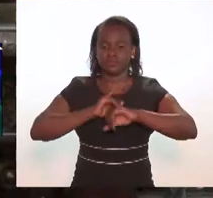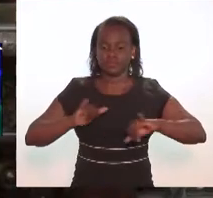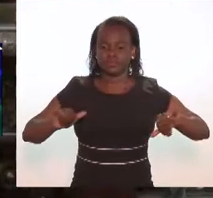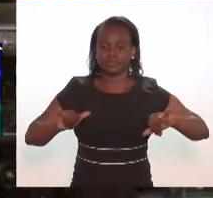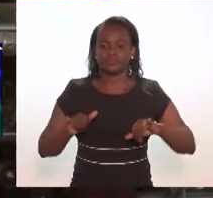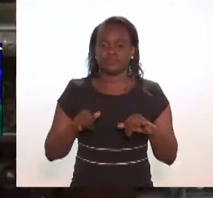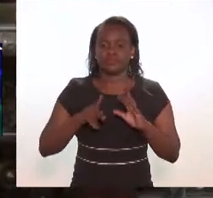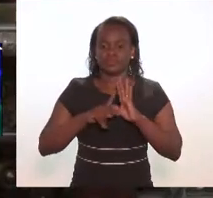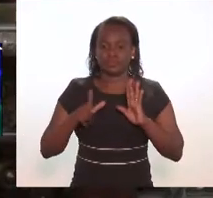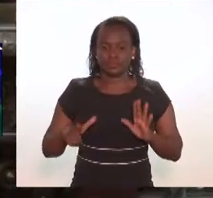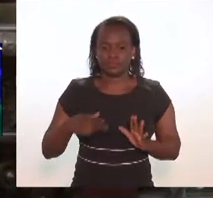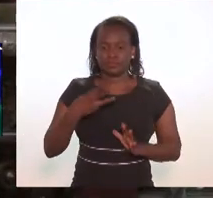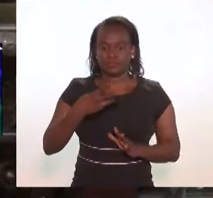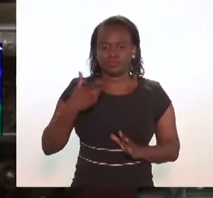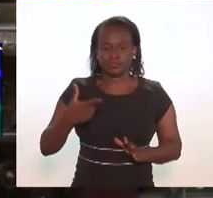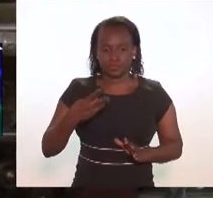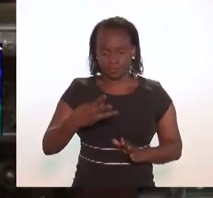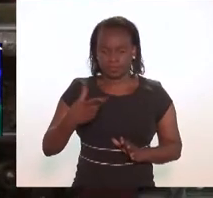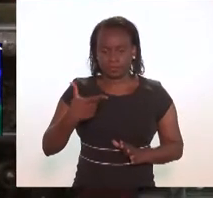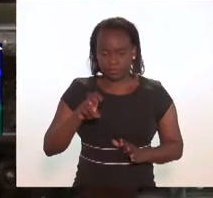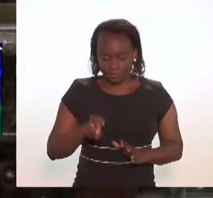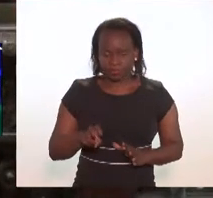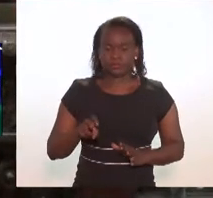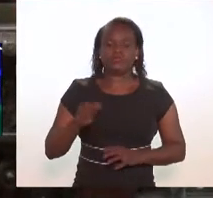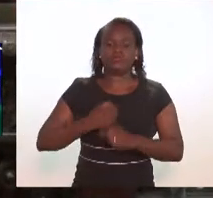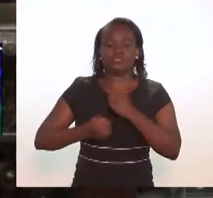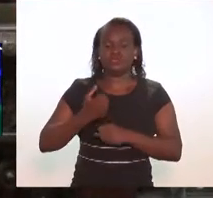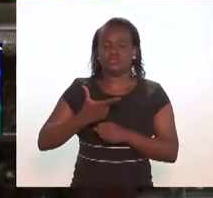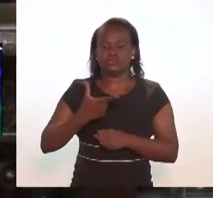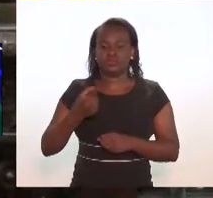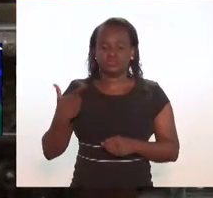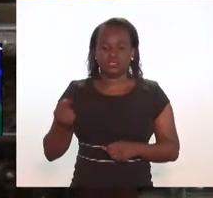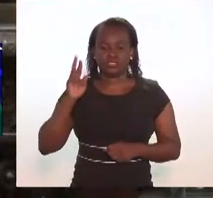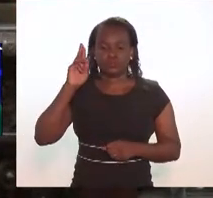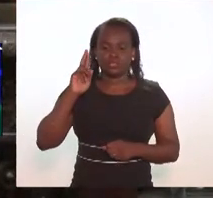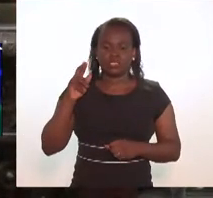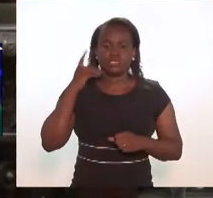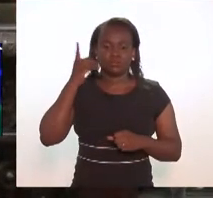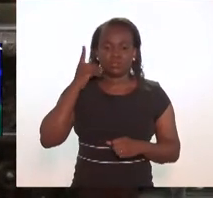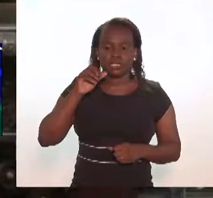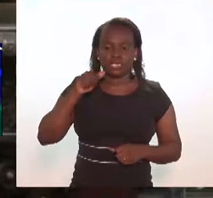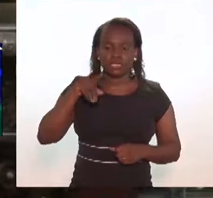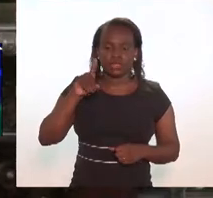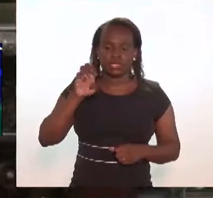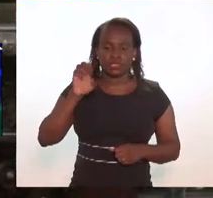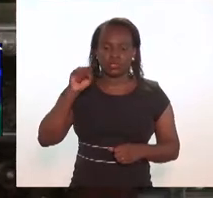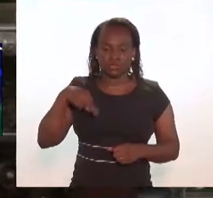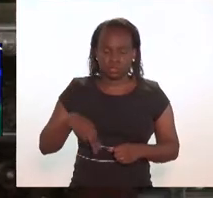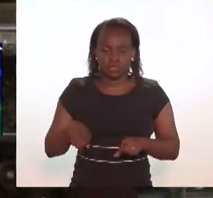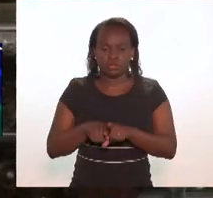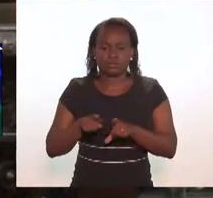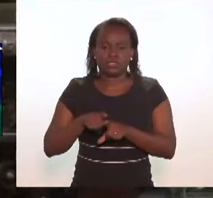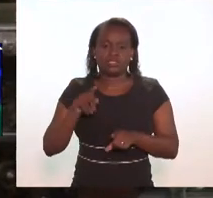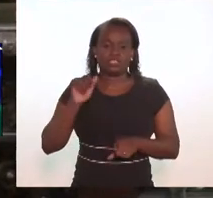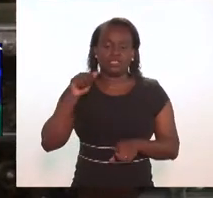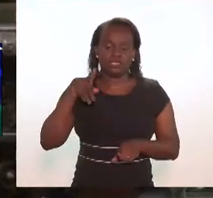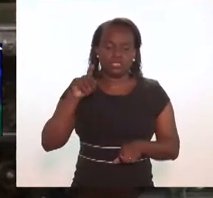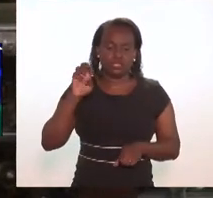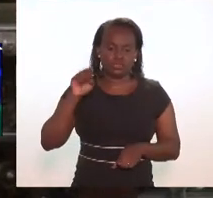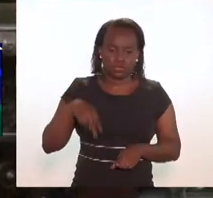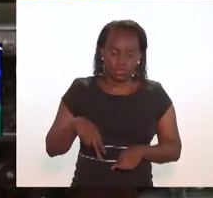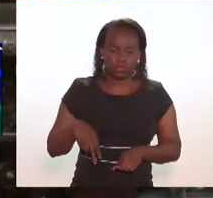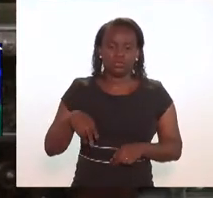Anuncio projeto de lei 3325 de 2020, de autoria do deputado Anderson Moraes, dos deputados Anderson